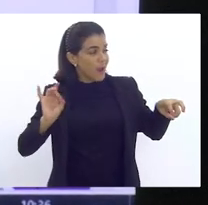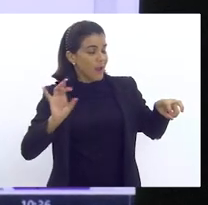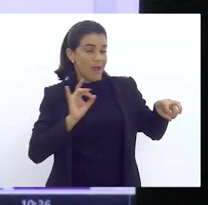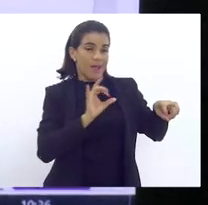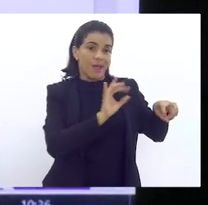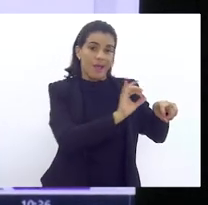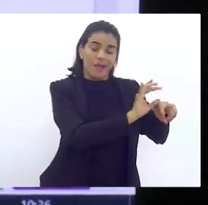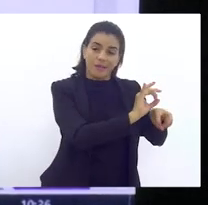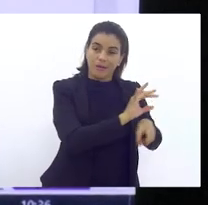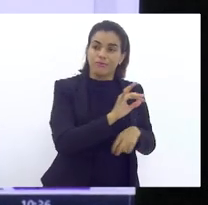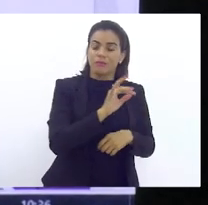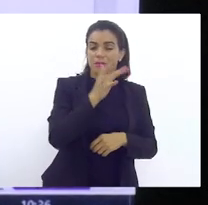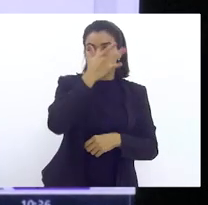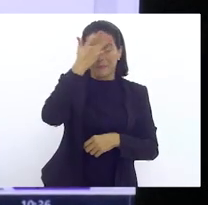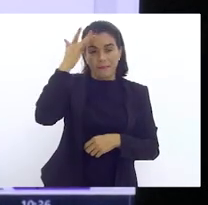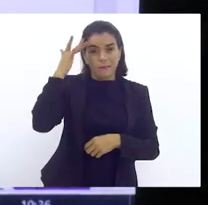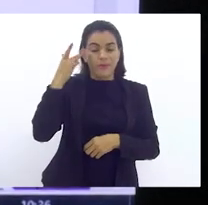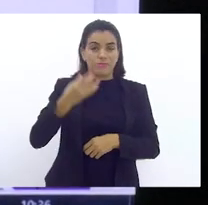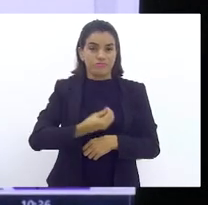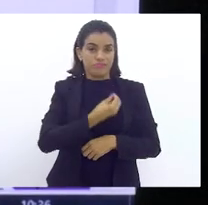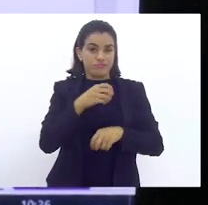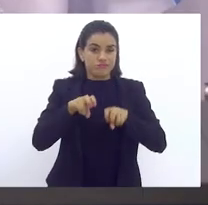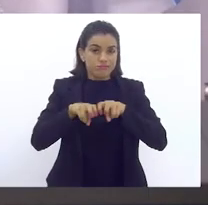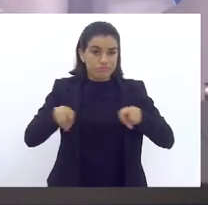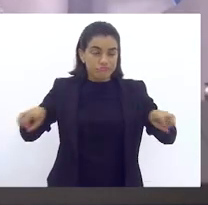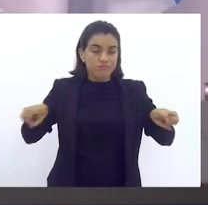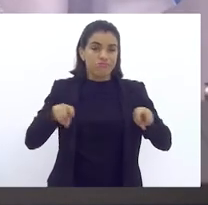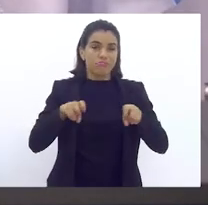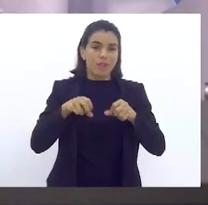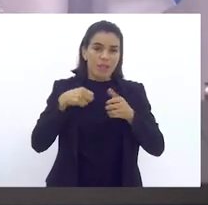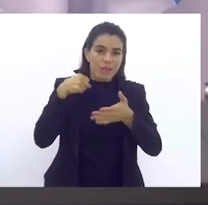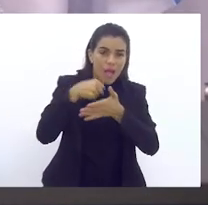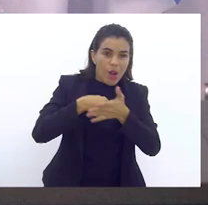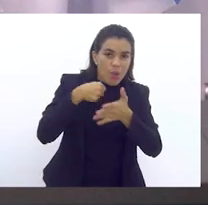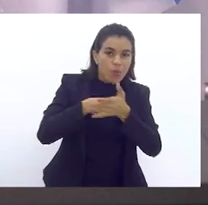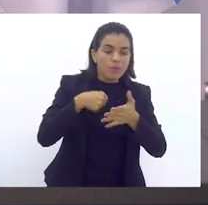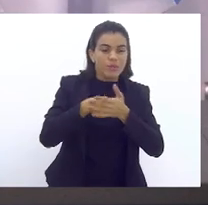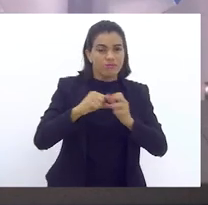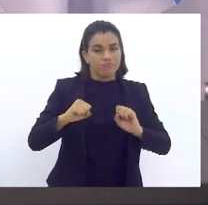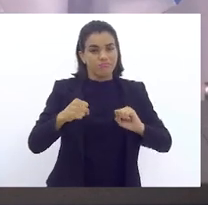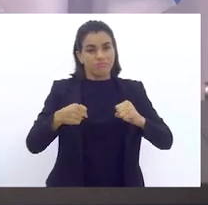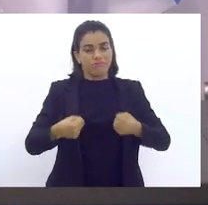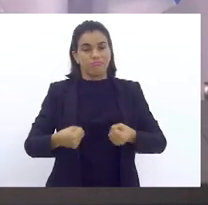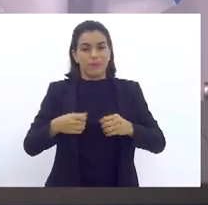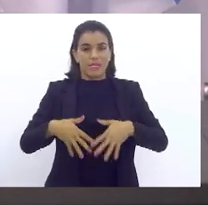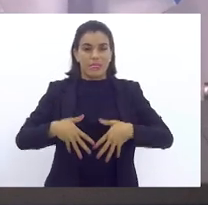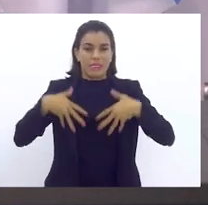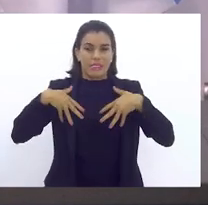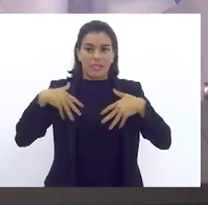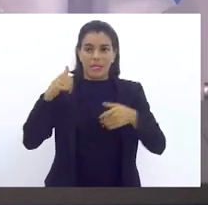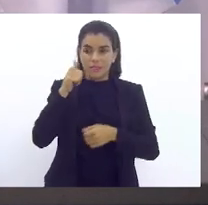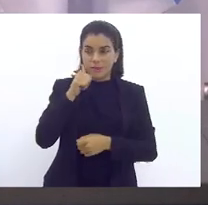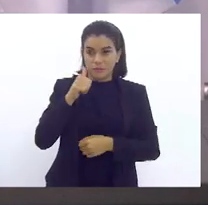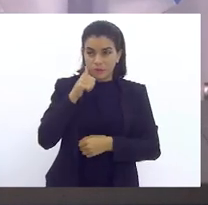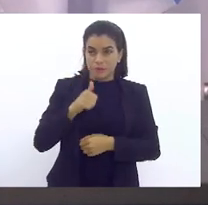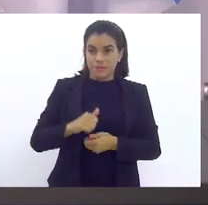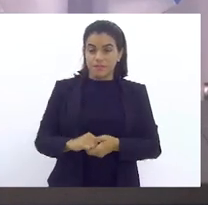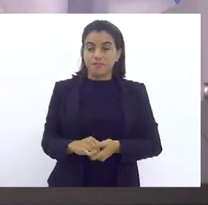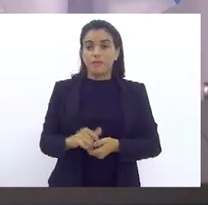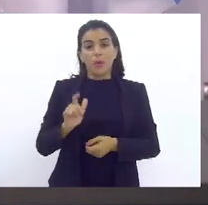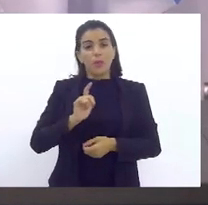vocês na luta em defesa da dignidade das nossas mulheres então tá aí a a composição